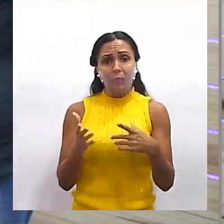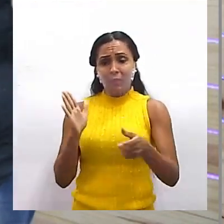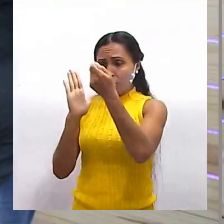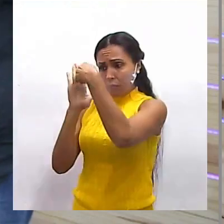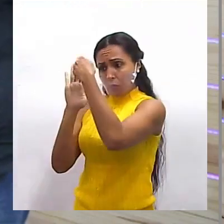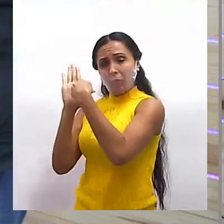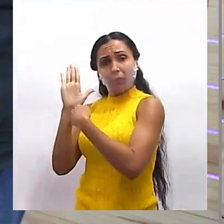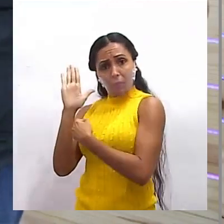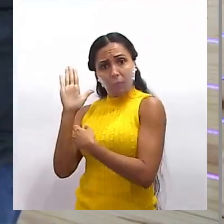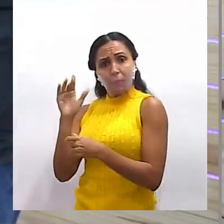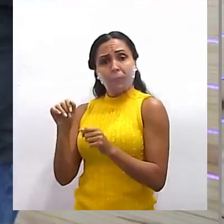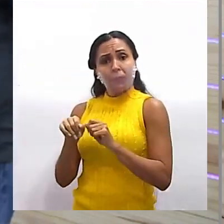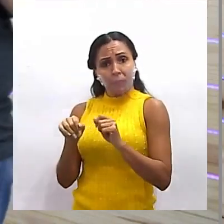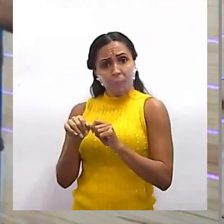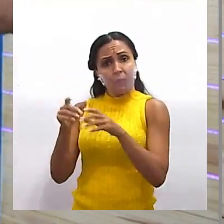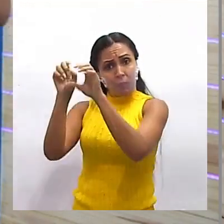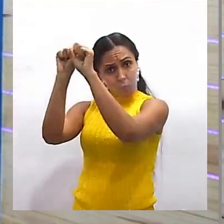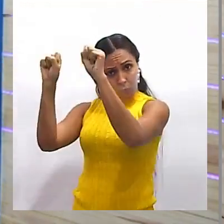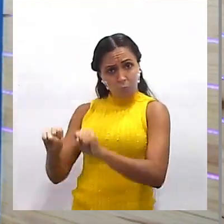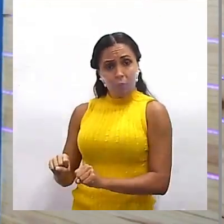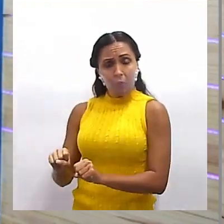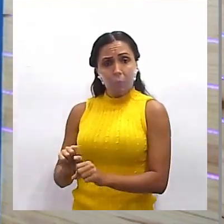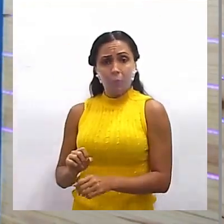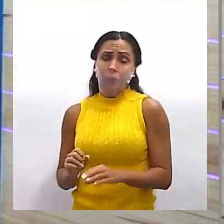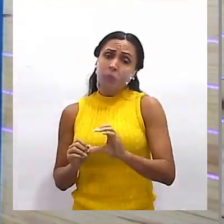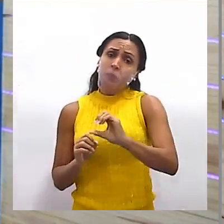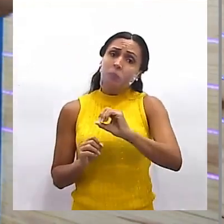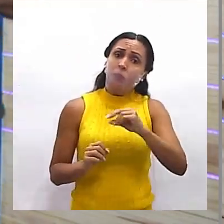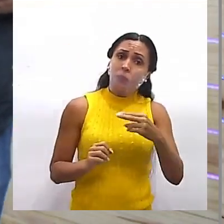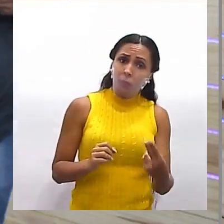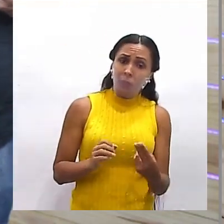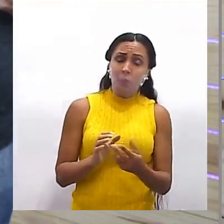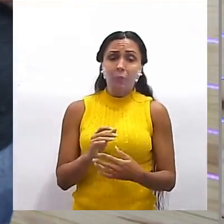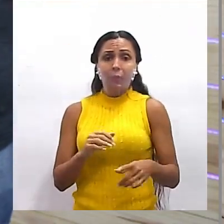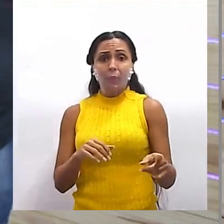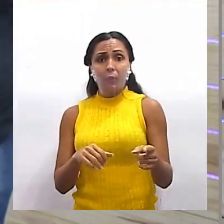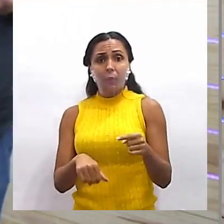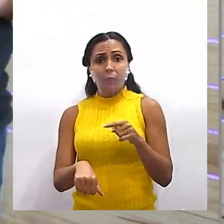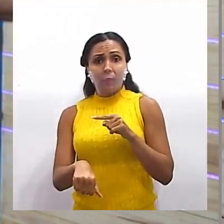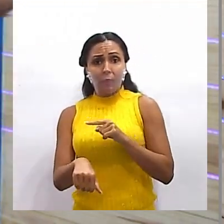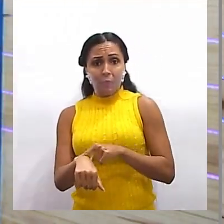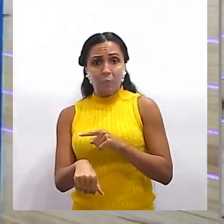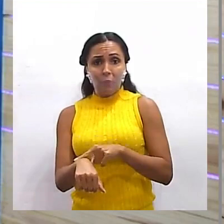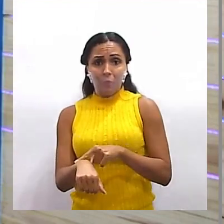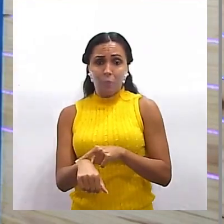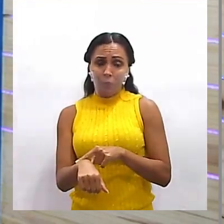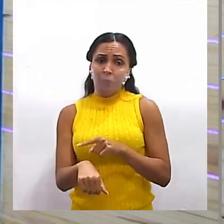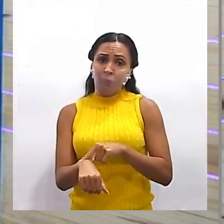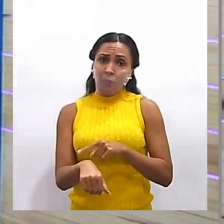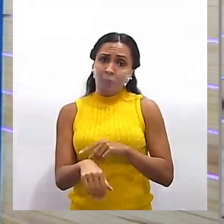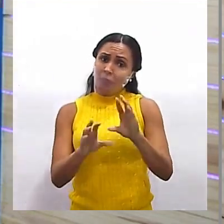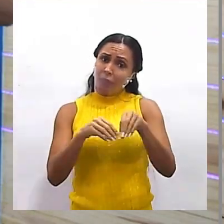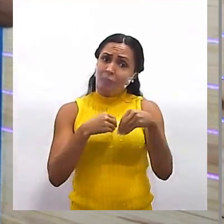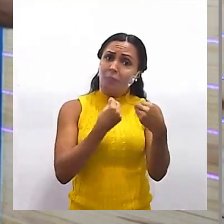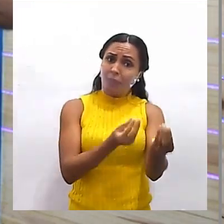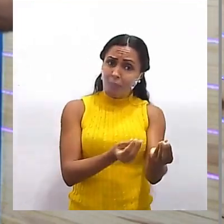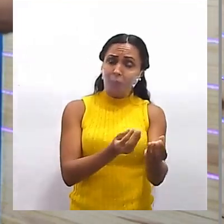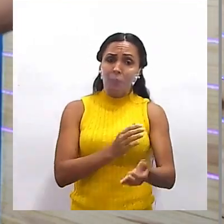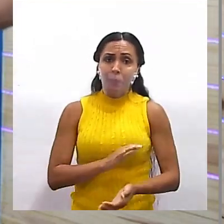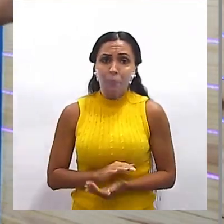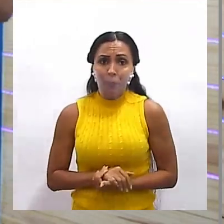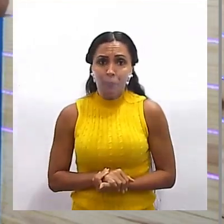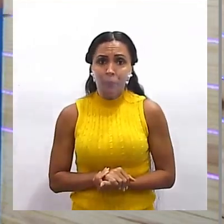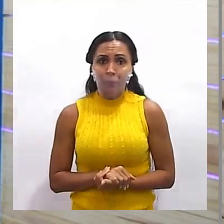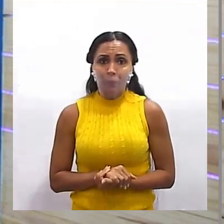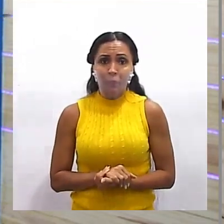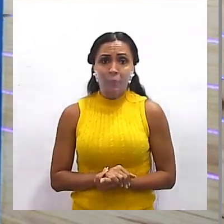inventário, sistêmico versus físico, ou até mesmo na hora da expedição, entendeu? Quando eu vou lá, pego lá